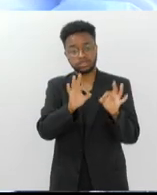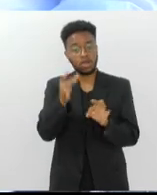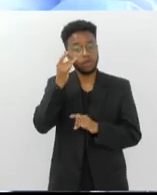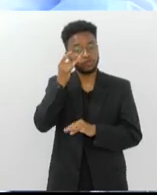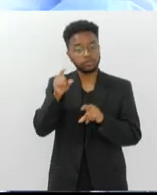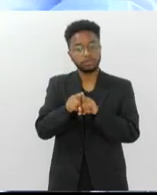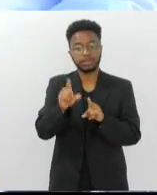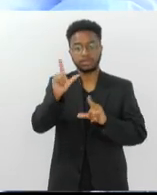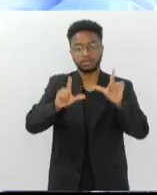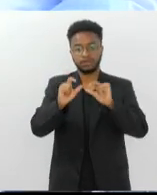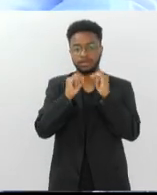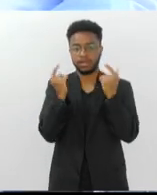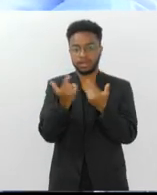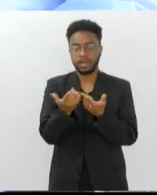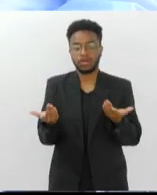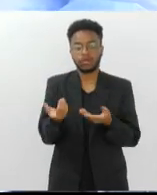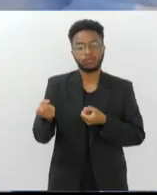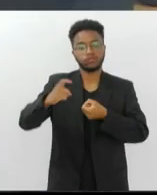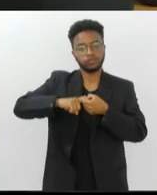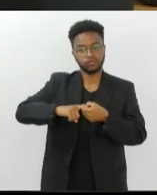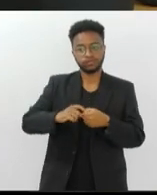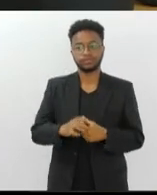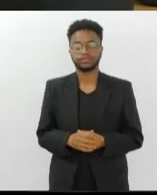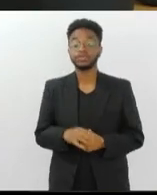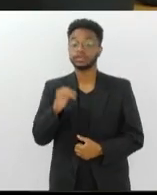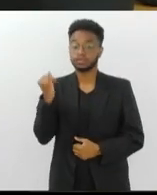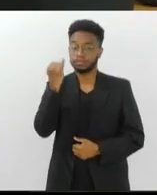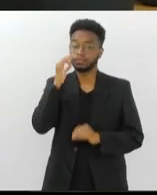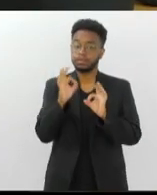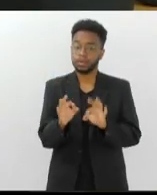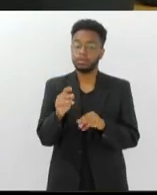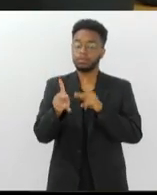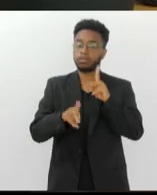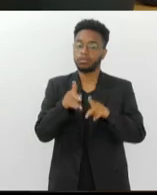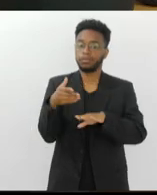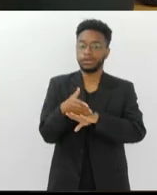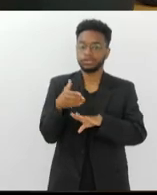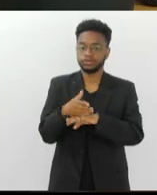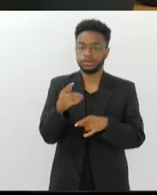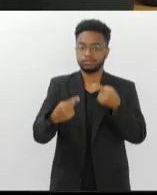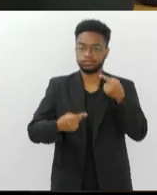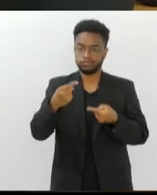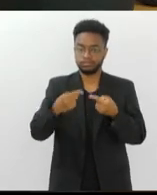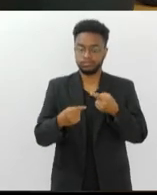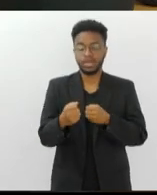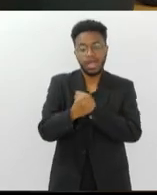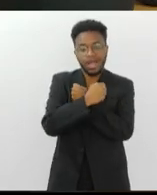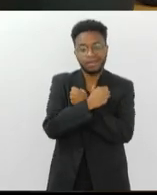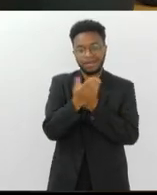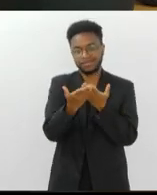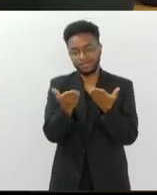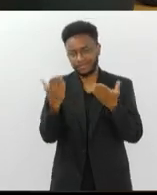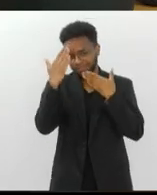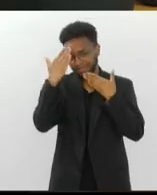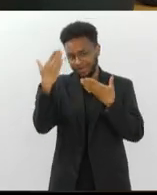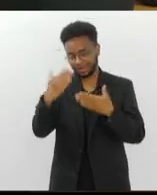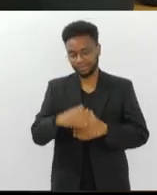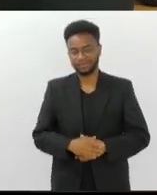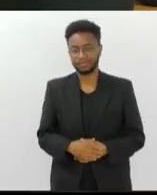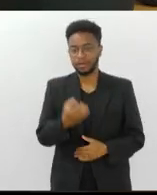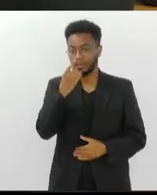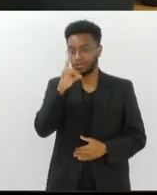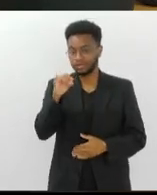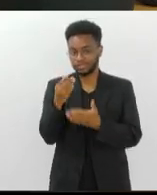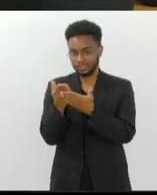TV Alerge. Volto com você no estúdio. É isso aí, importante a população participar também das discussões. Um abraço, obrigado, agradeço o nosso entrevistado. Bom